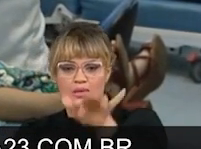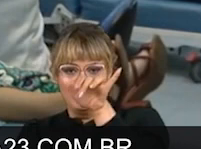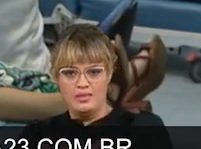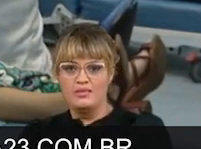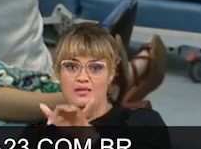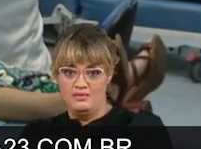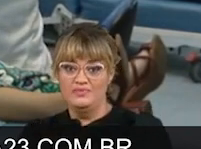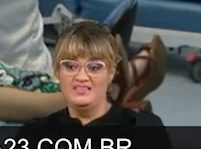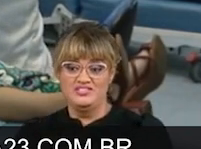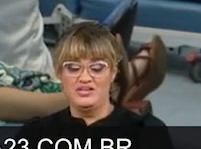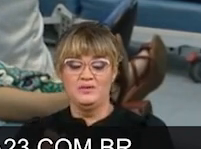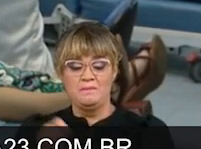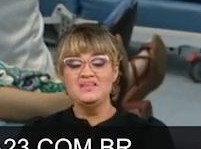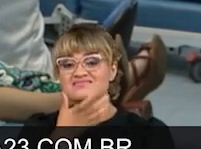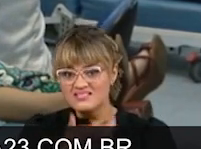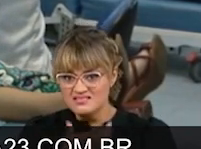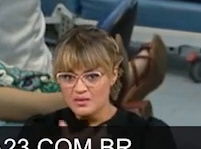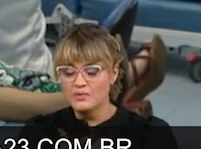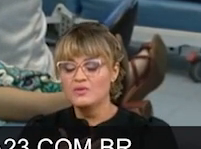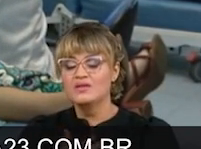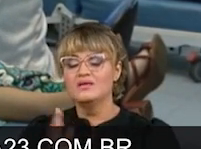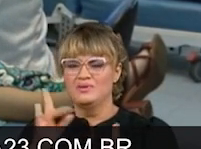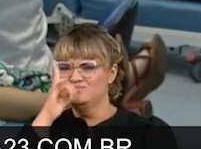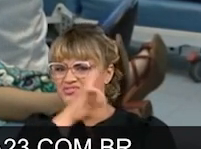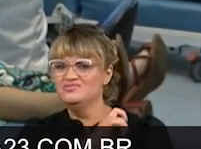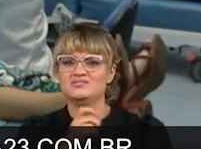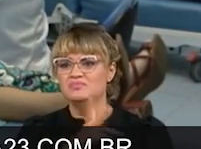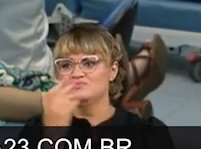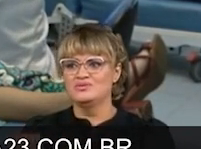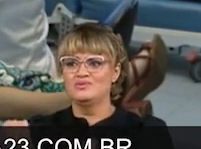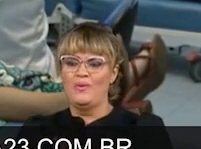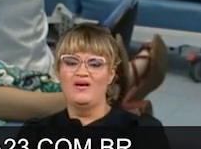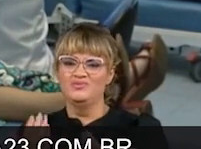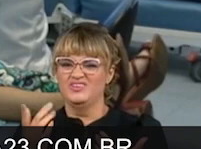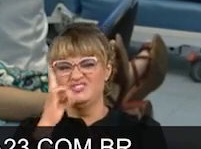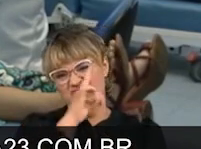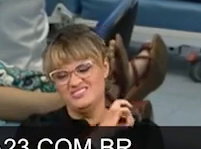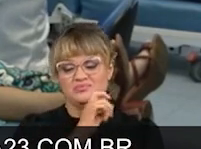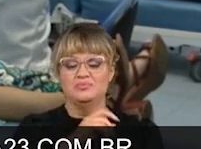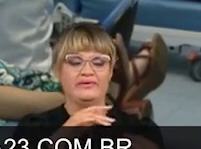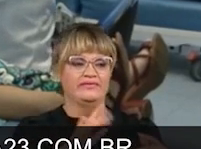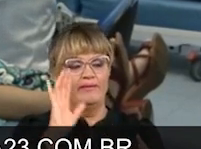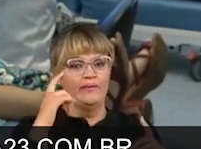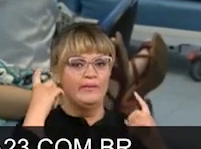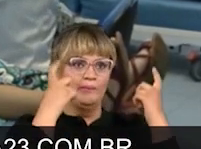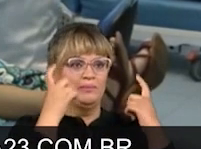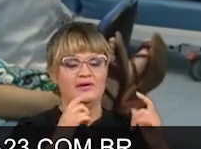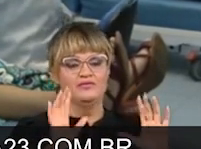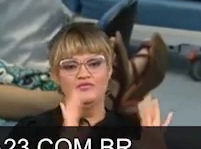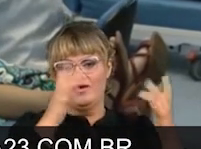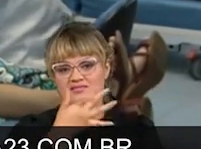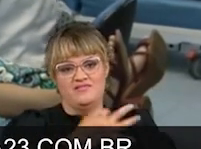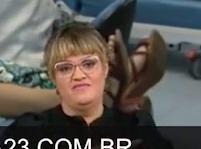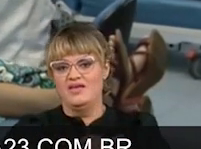estamos perto do final do ano, que é um momento sempre muito difícil para a doação de um lado, porque todo mundo está mobilizado para outras coisas, Natal, festas, compras, etc.,